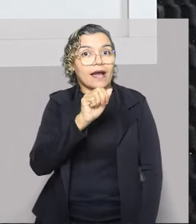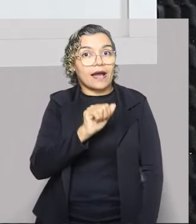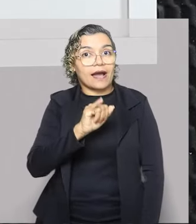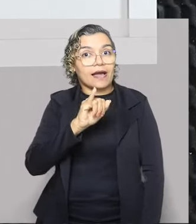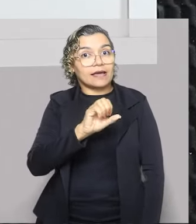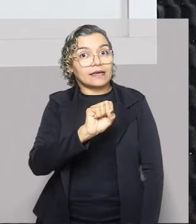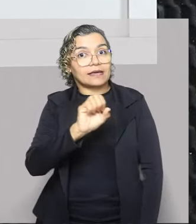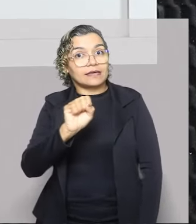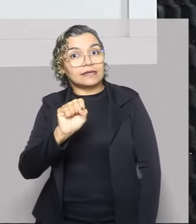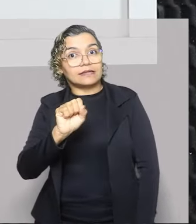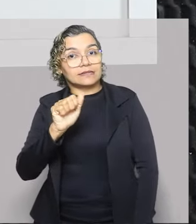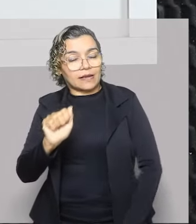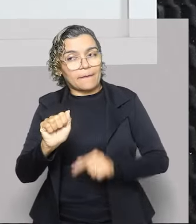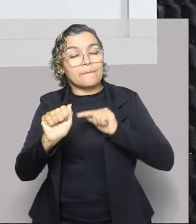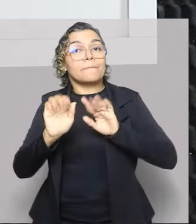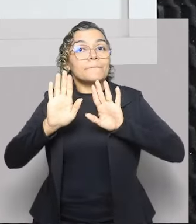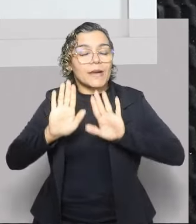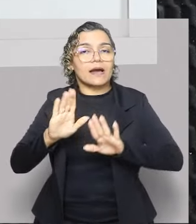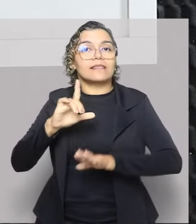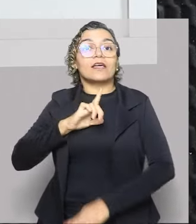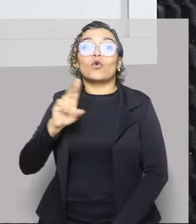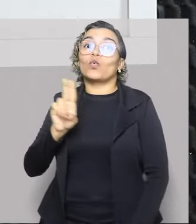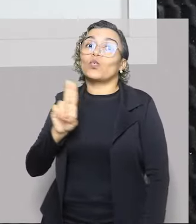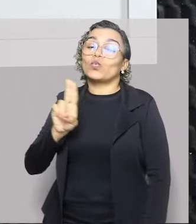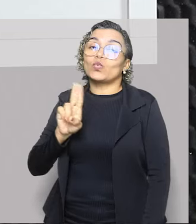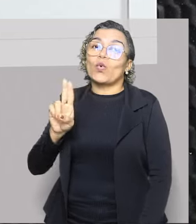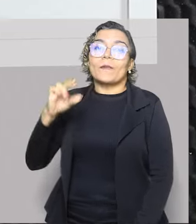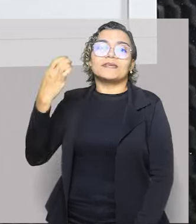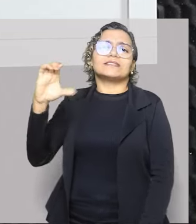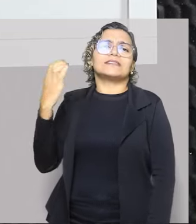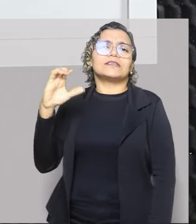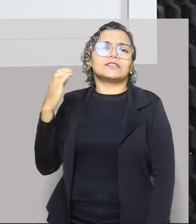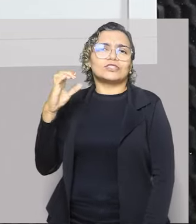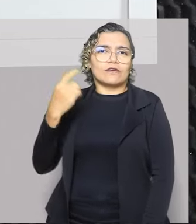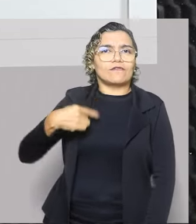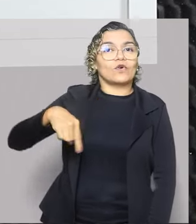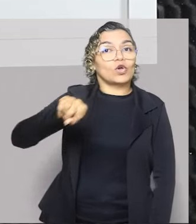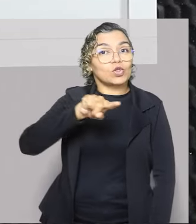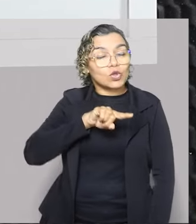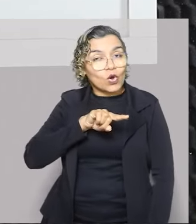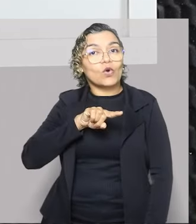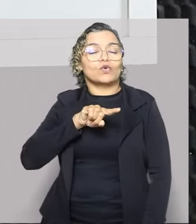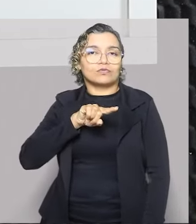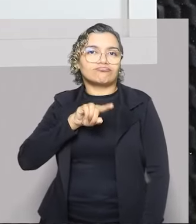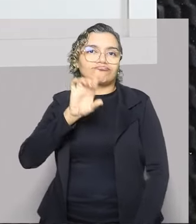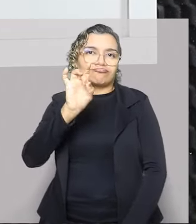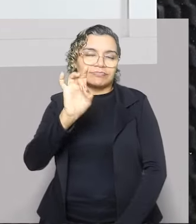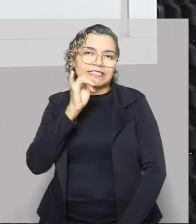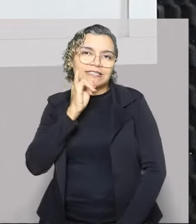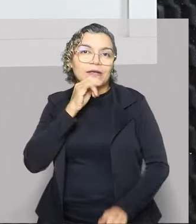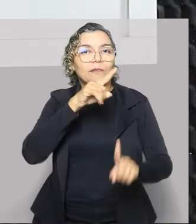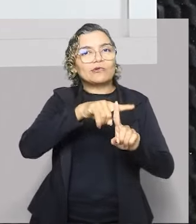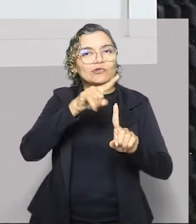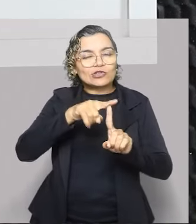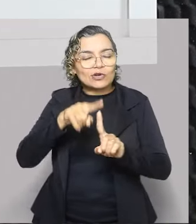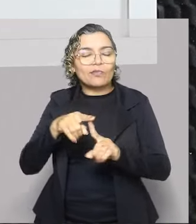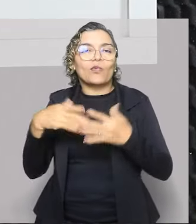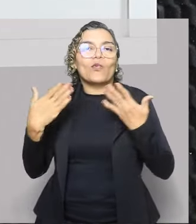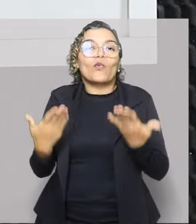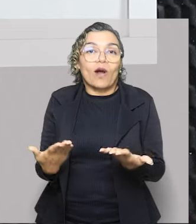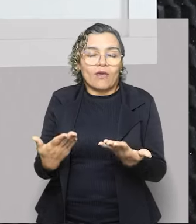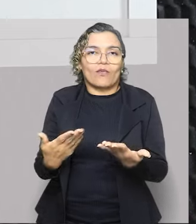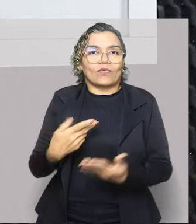tá certo mas existe um nome científico para nós espécie Qual é o nome que eu e você Compartilhamos por sermos